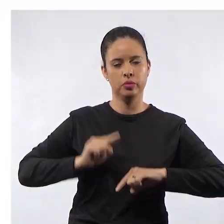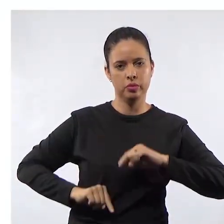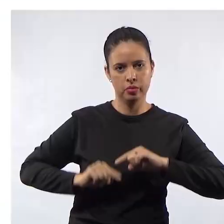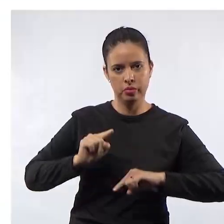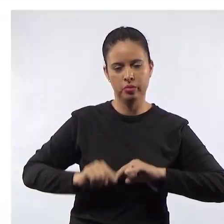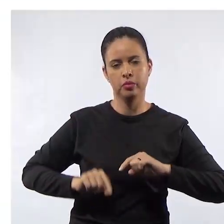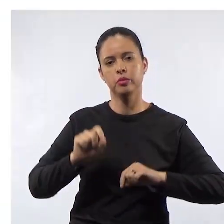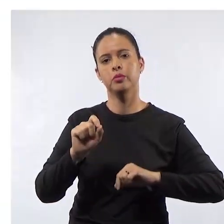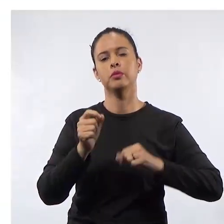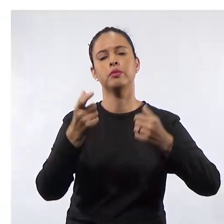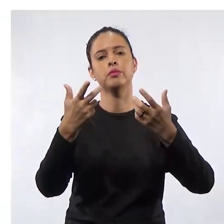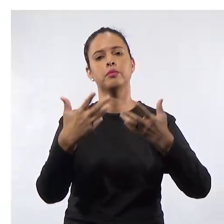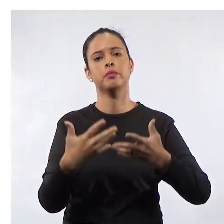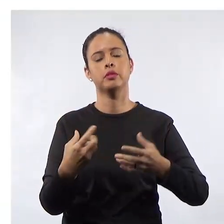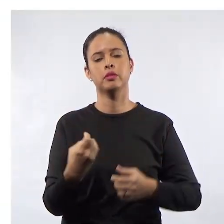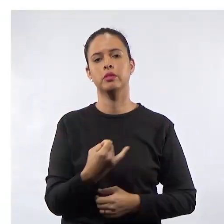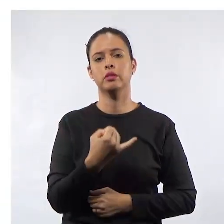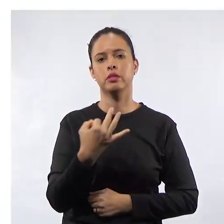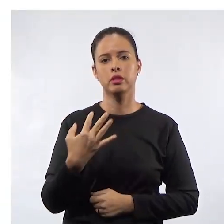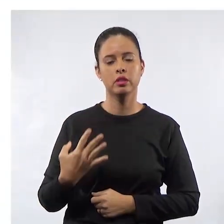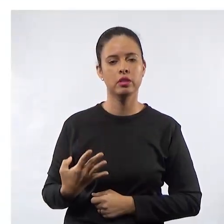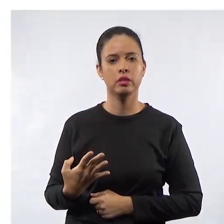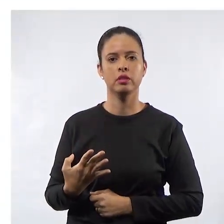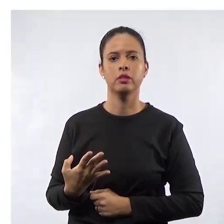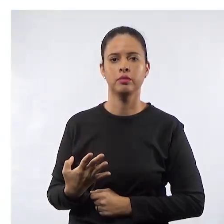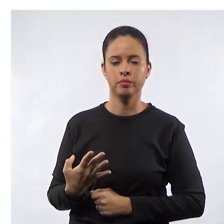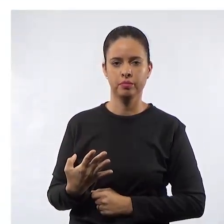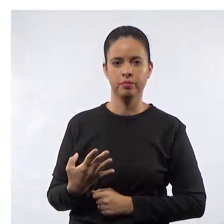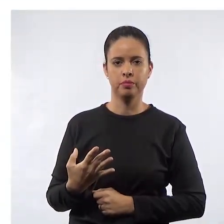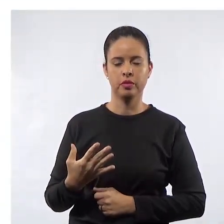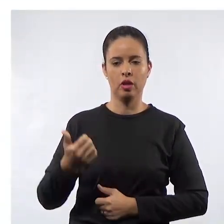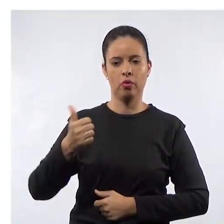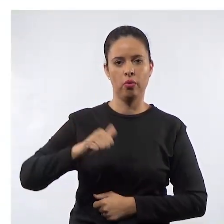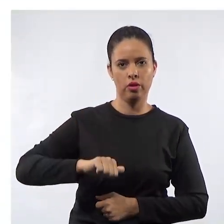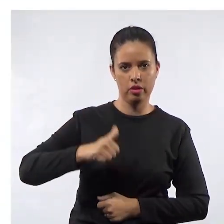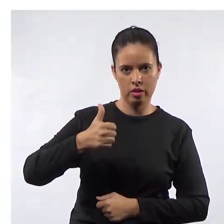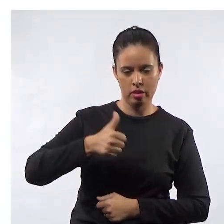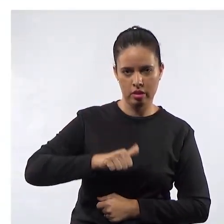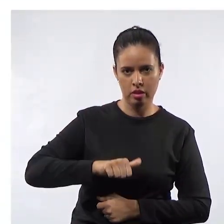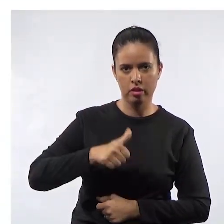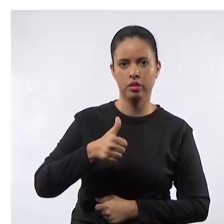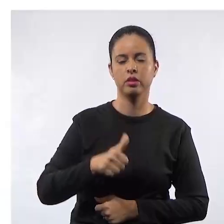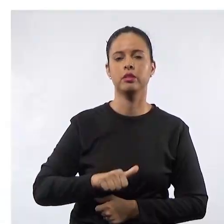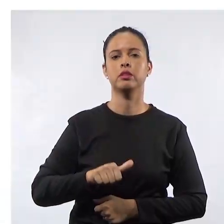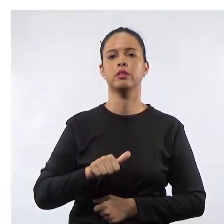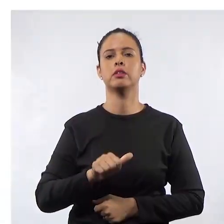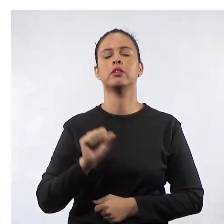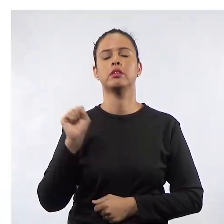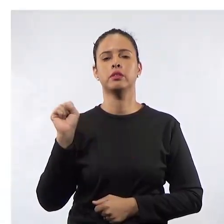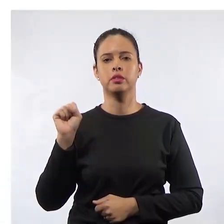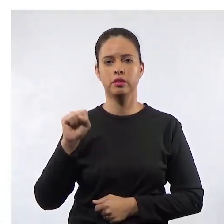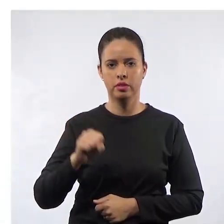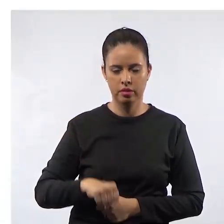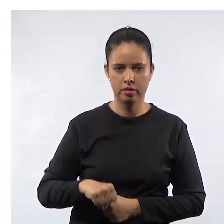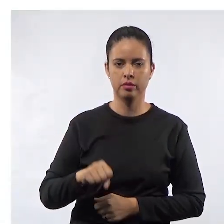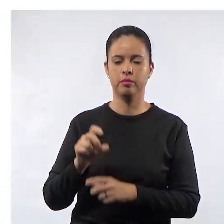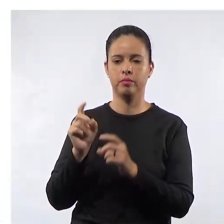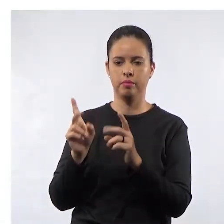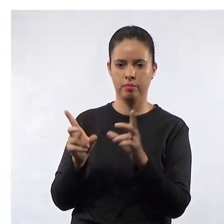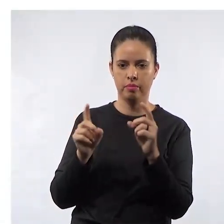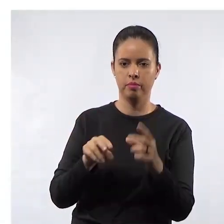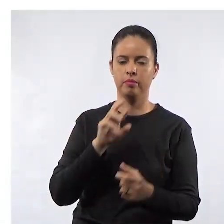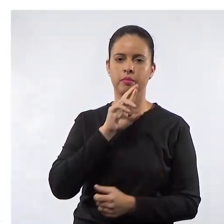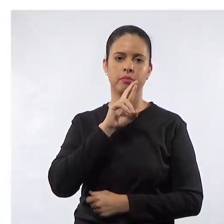quando a gente fala de vício, a gente está querendo falar da quantidade, né? Da qualidade, né? Aí sim, o